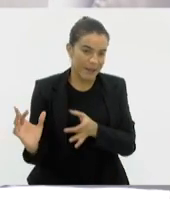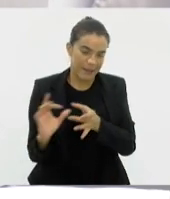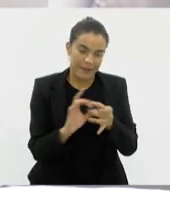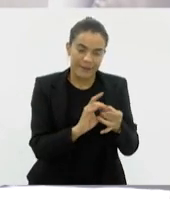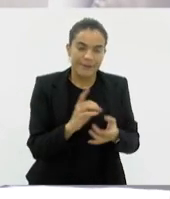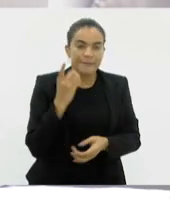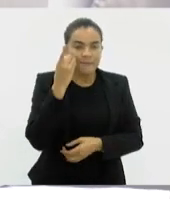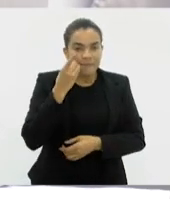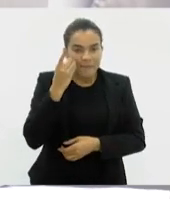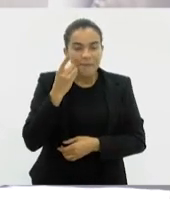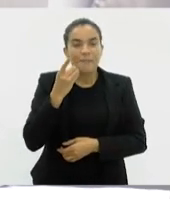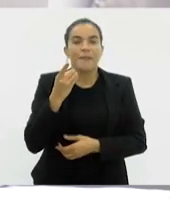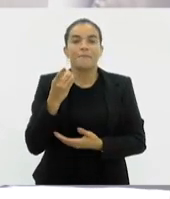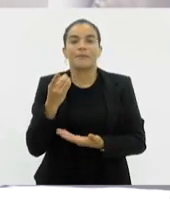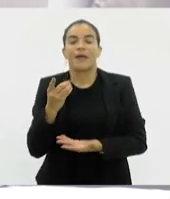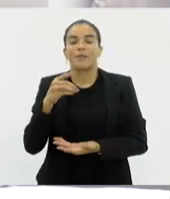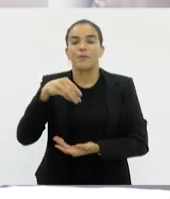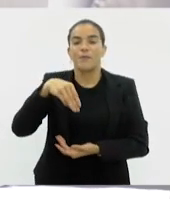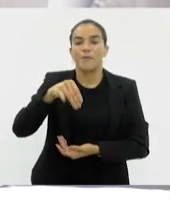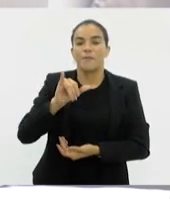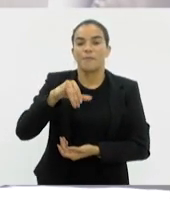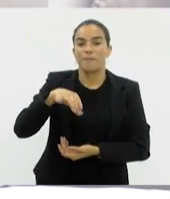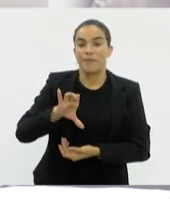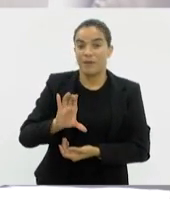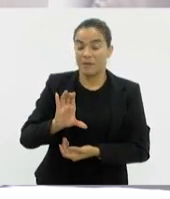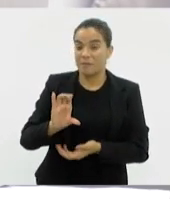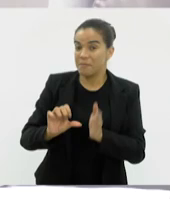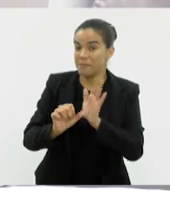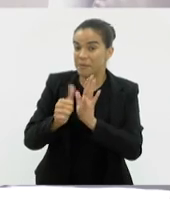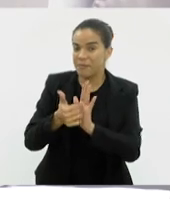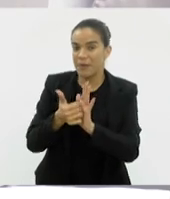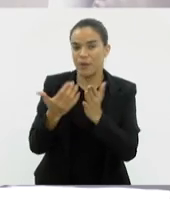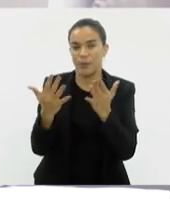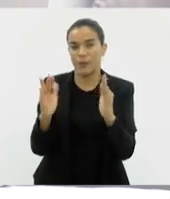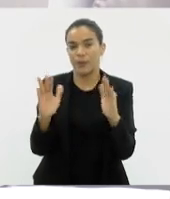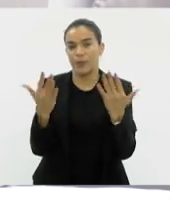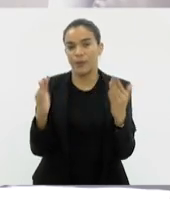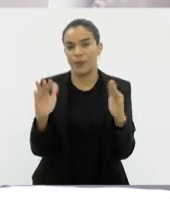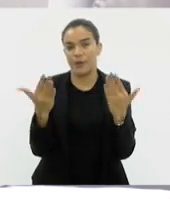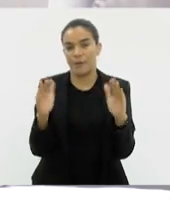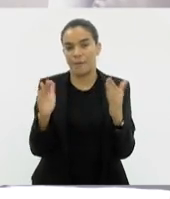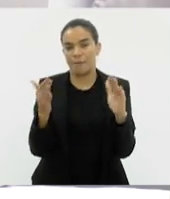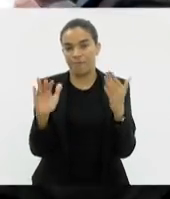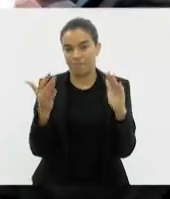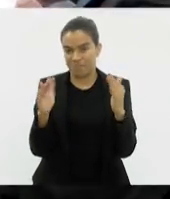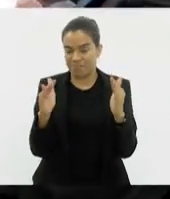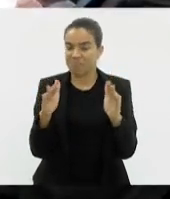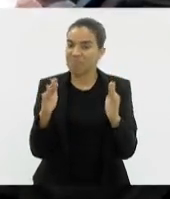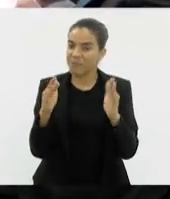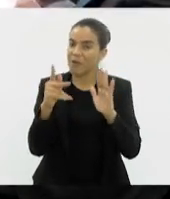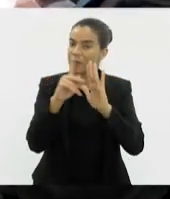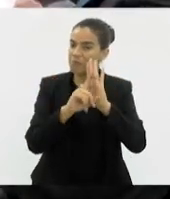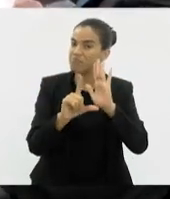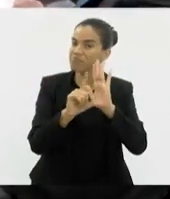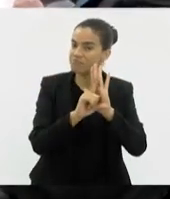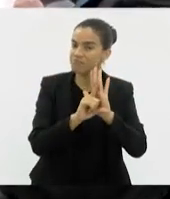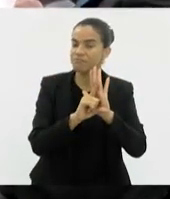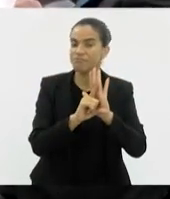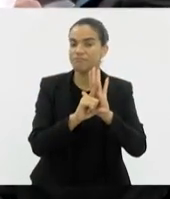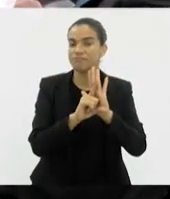Deputado Delaroli e deputado Mink, na sequência. Primeiro, eu queria dar os parabéns ao presidente pelo projeto de lei.